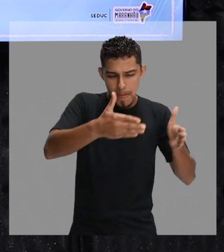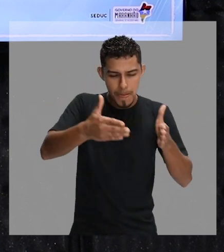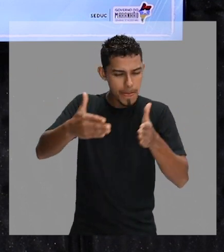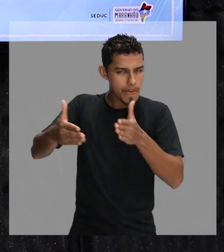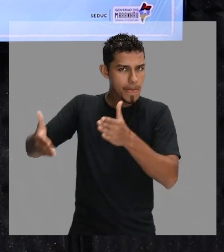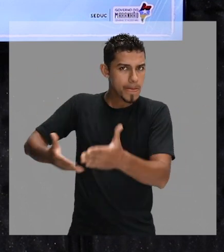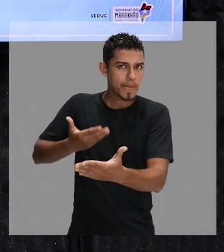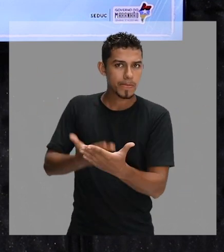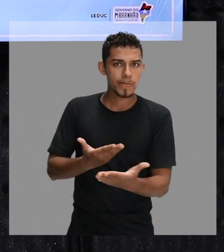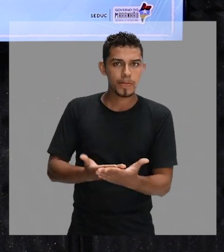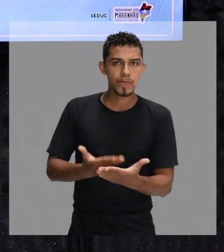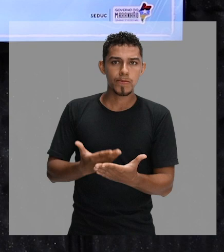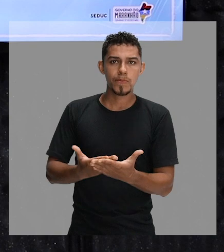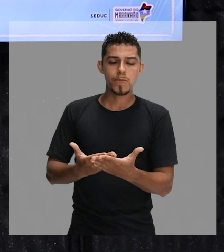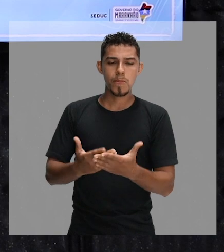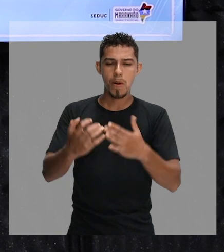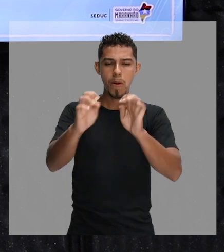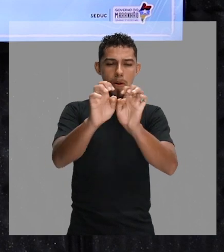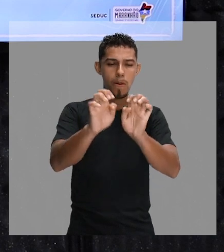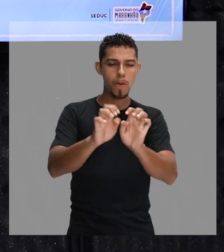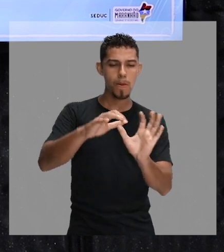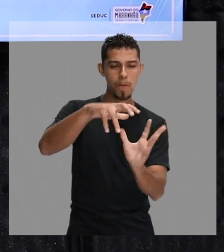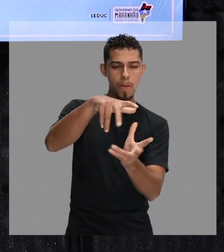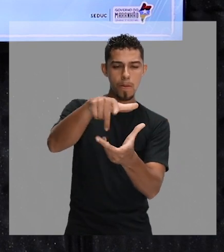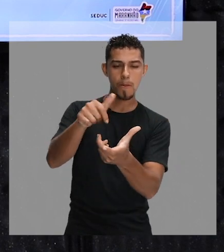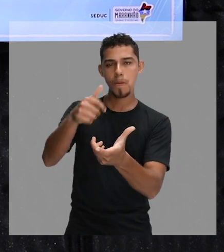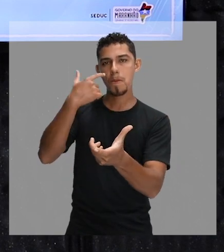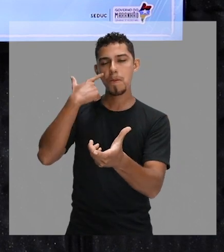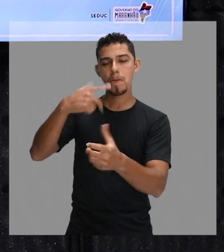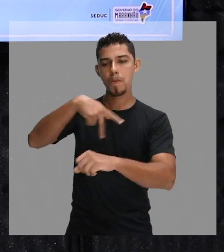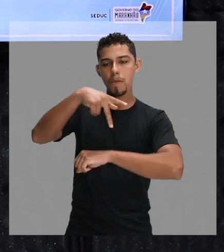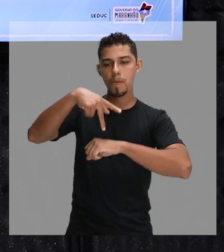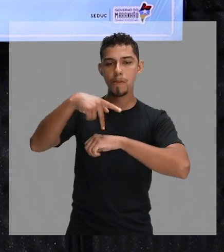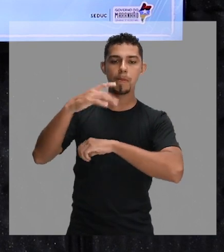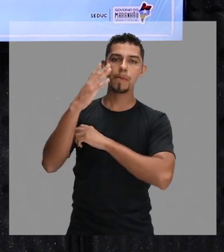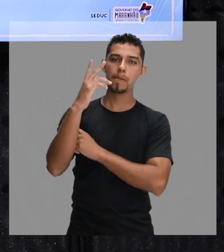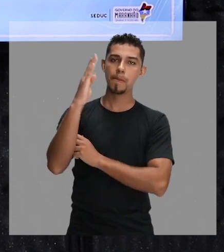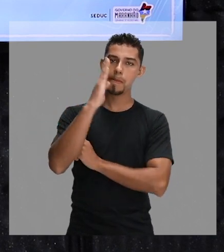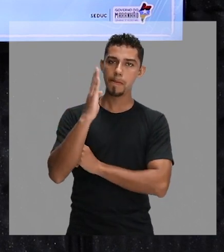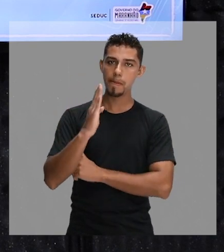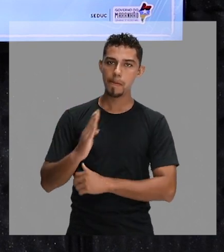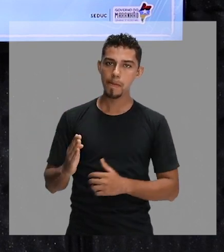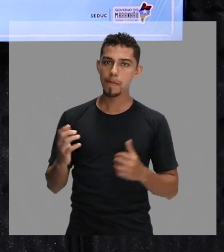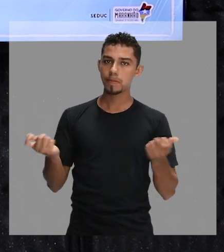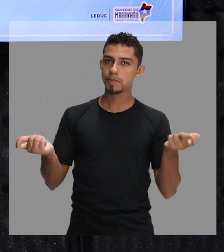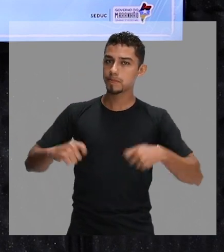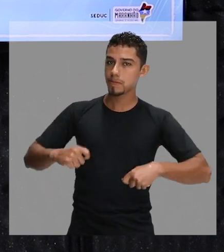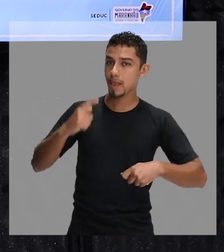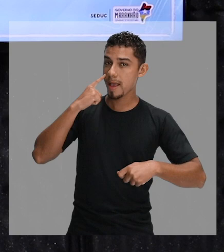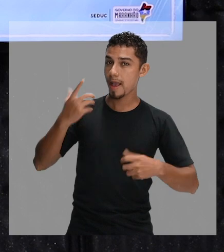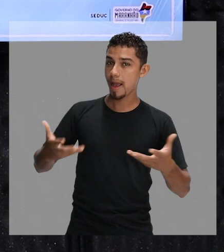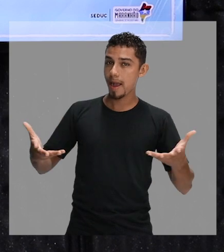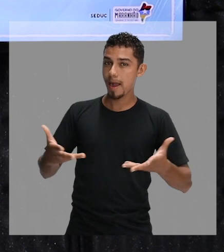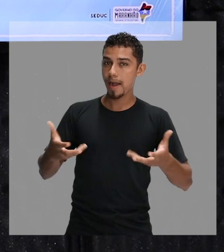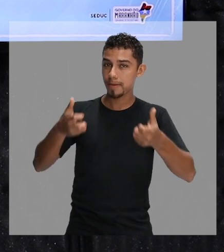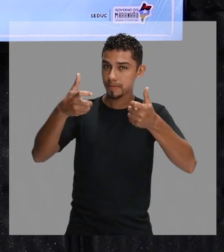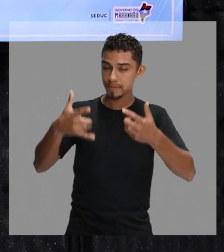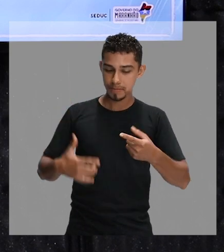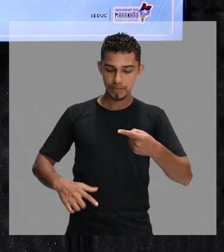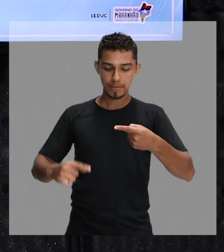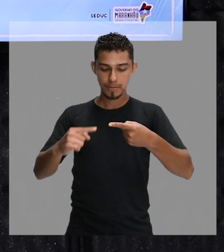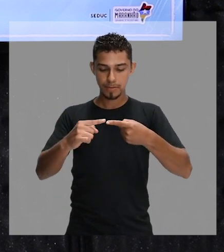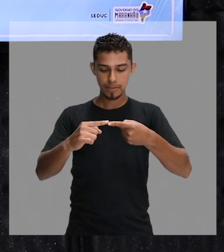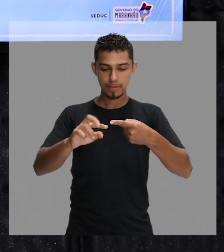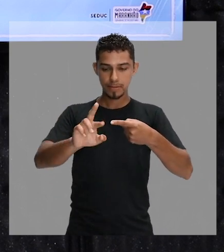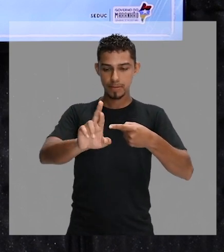nós estudaremos a estrutura do Brasil. Na de hoje, falaremos mais especificamente sobre essa parte do relevo, ok?